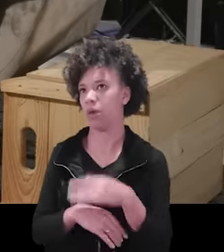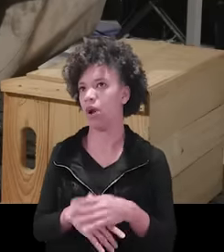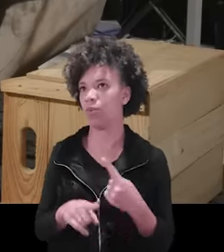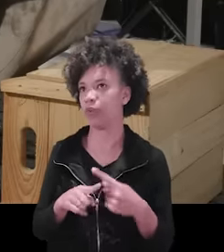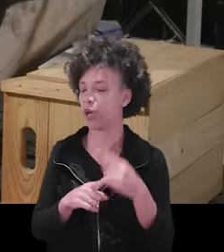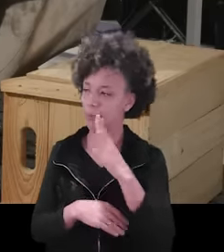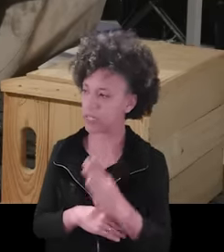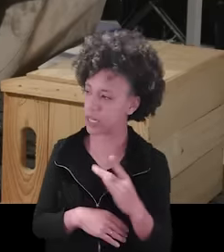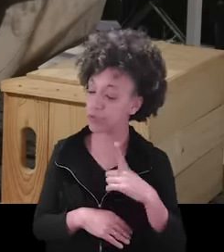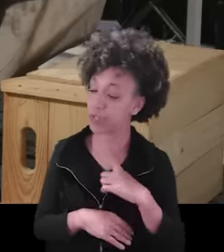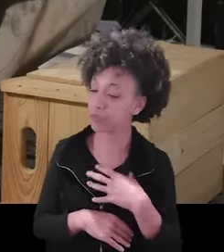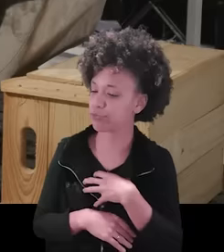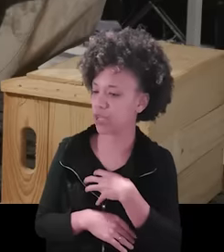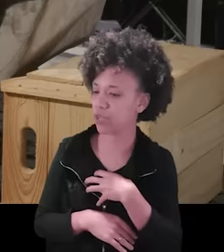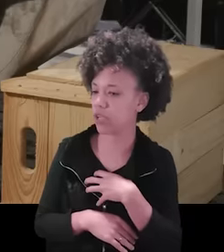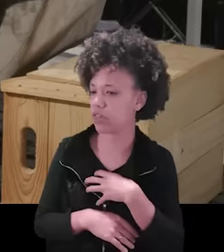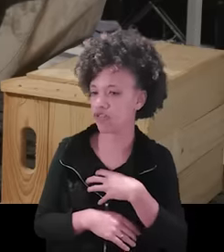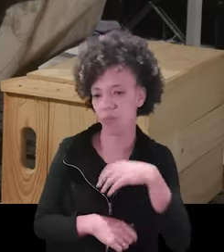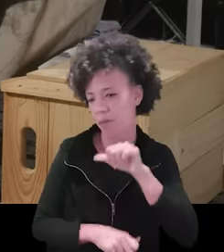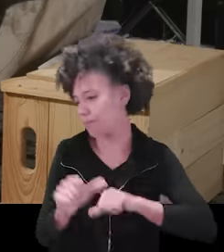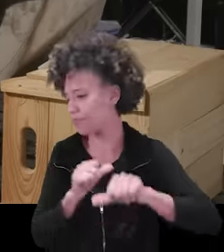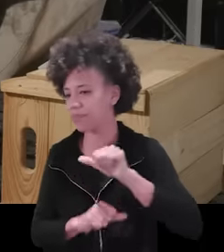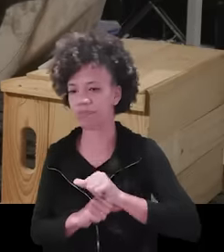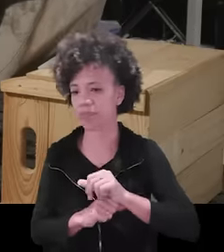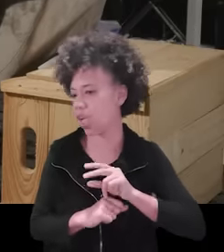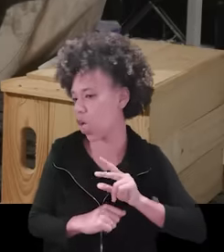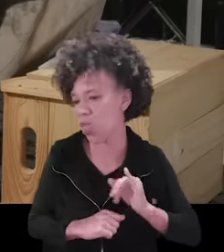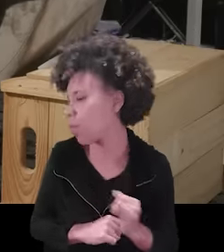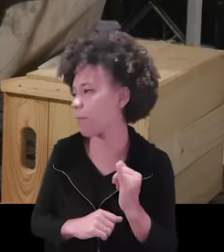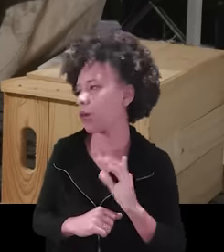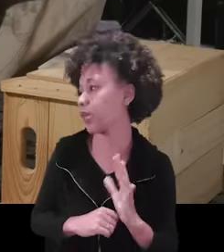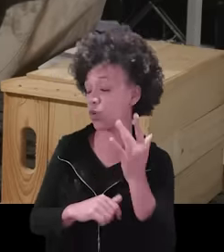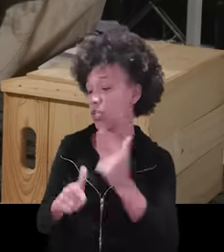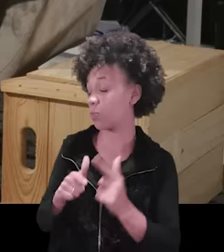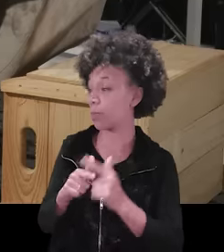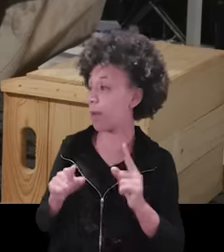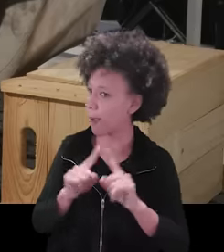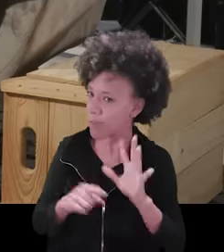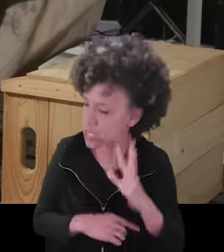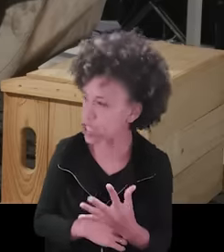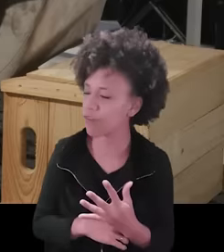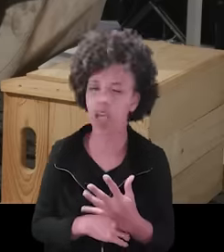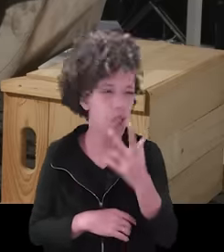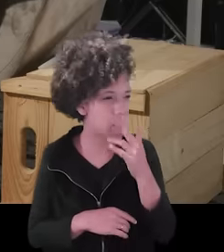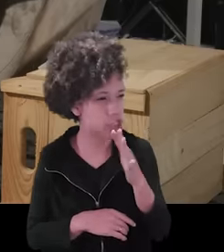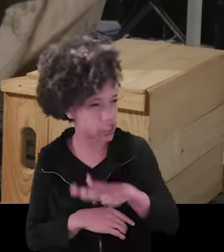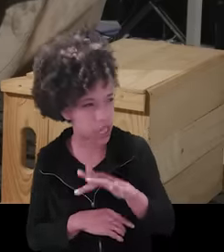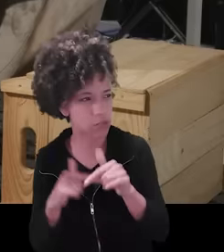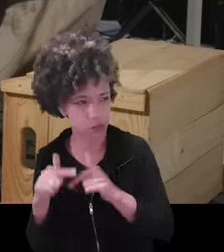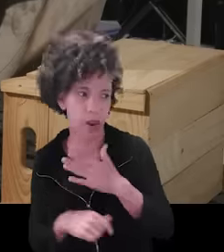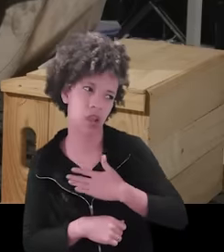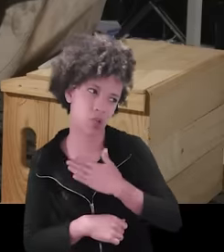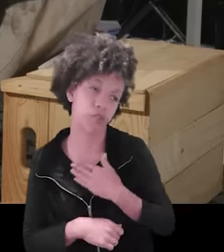porque eu acho que o brasileiro ele tem uma coisa do tipo a gente se vira nos 30 né Não importa o que vão pensar que aconteça na acho que na área de trabalho